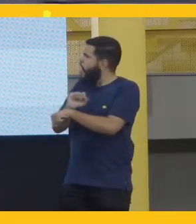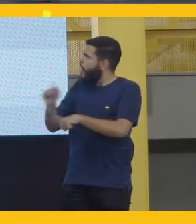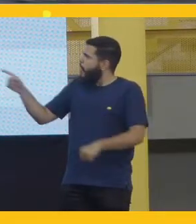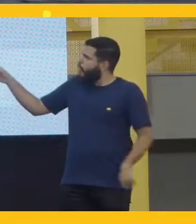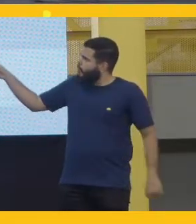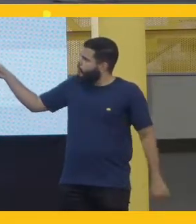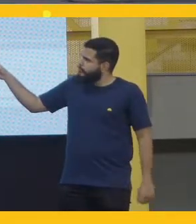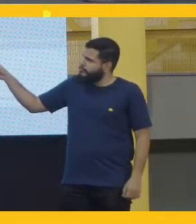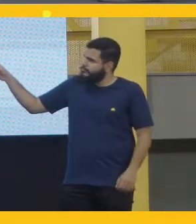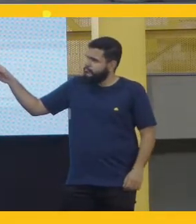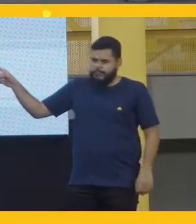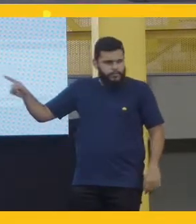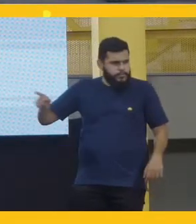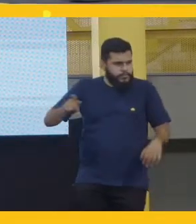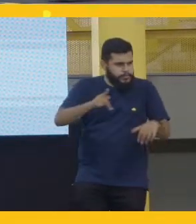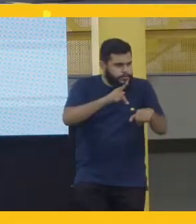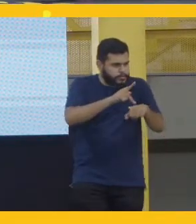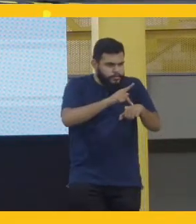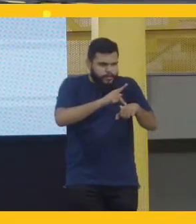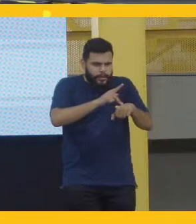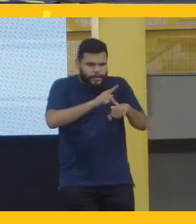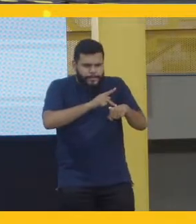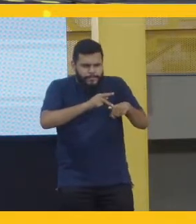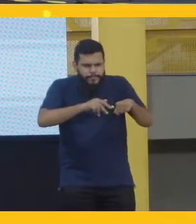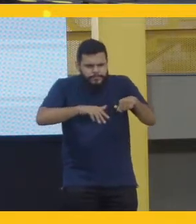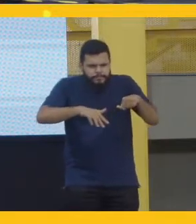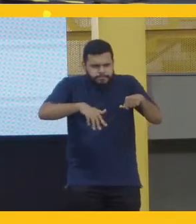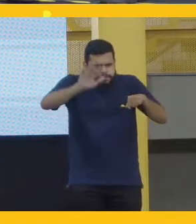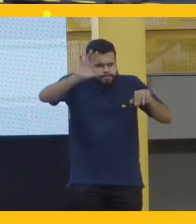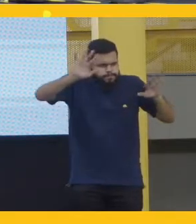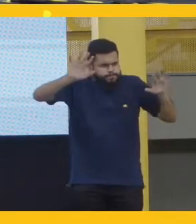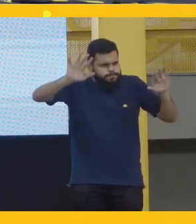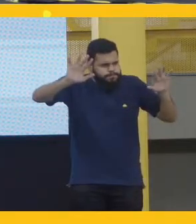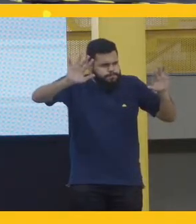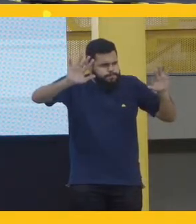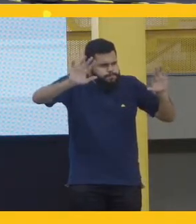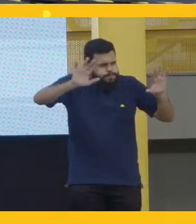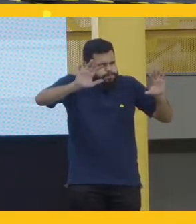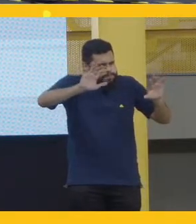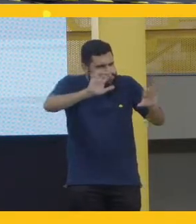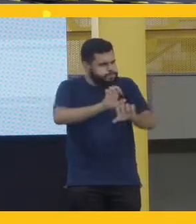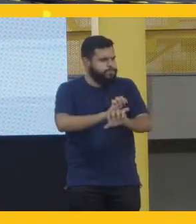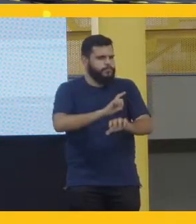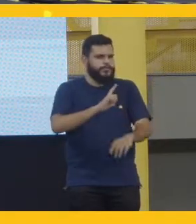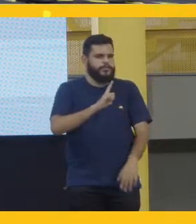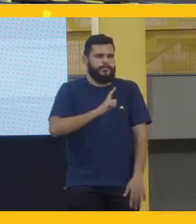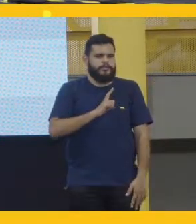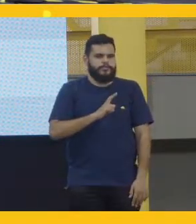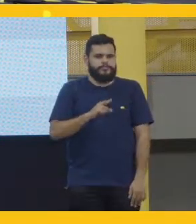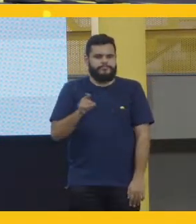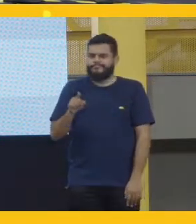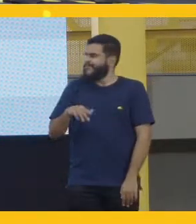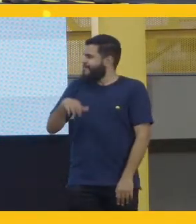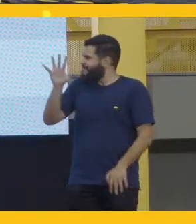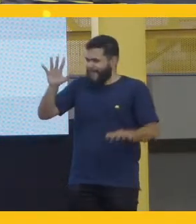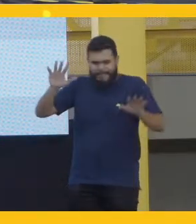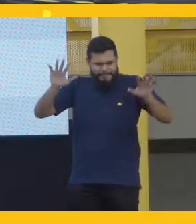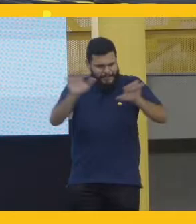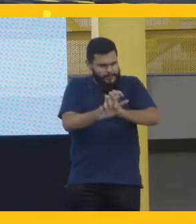Esse é o preto mais preto que existe. Você fala,